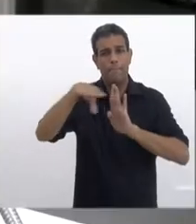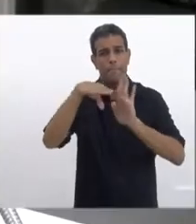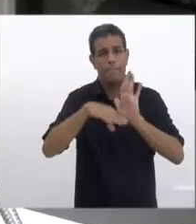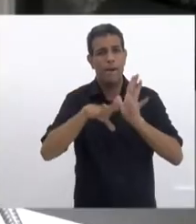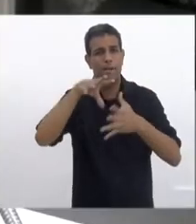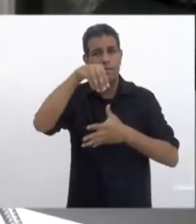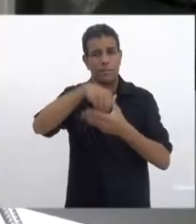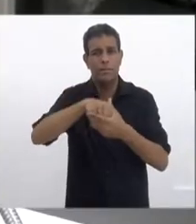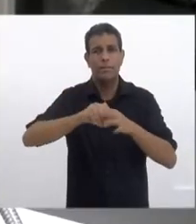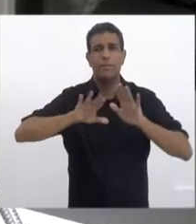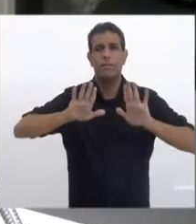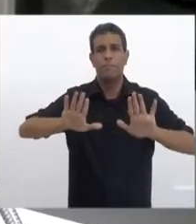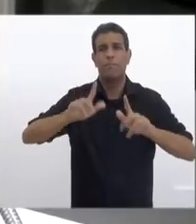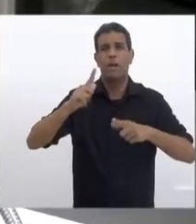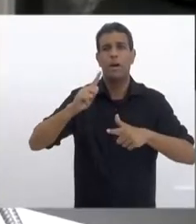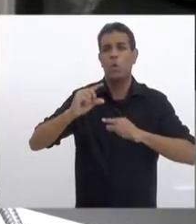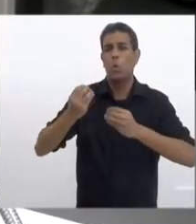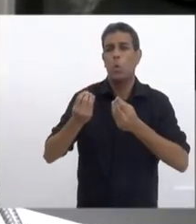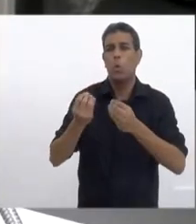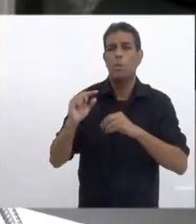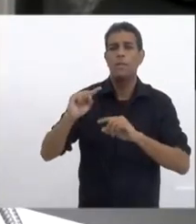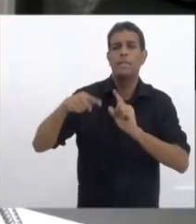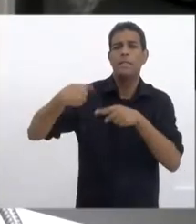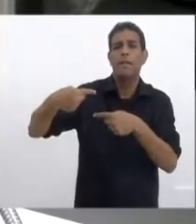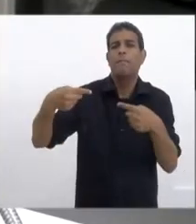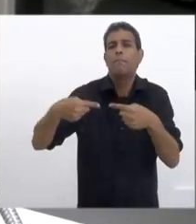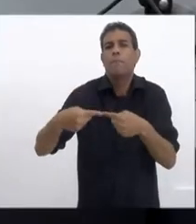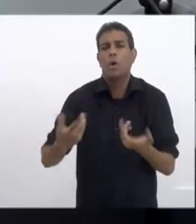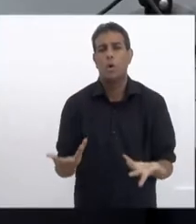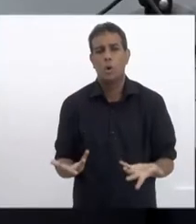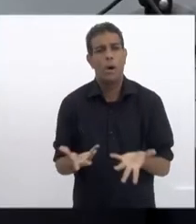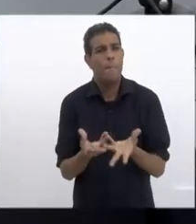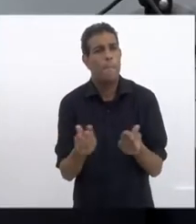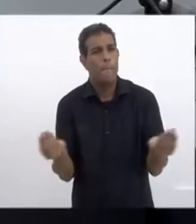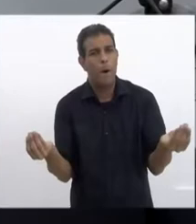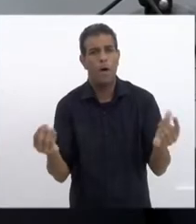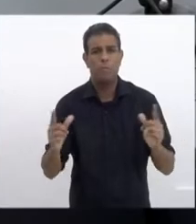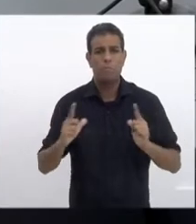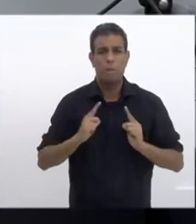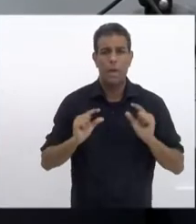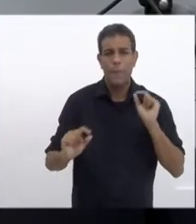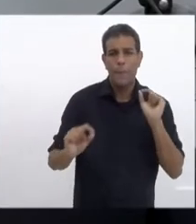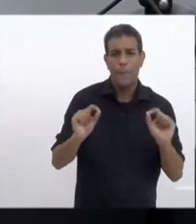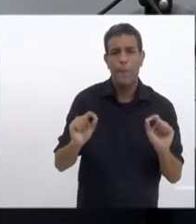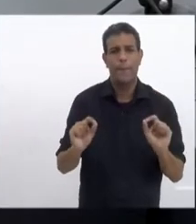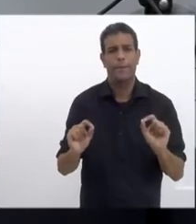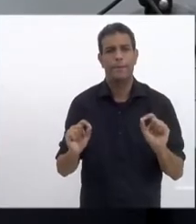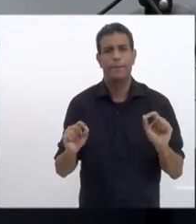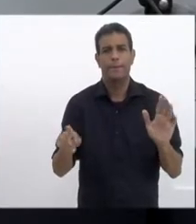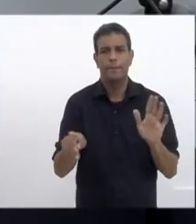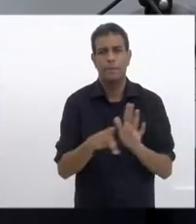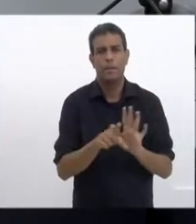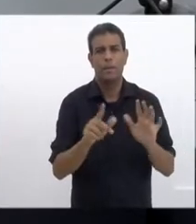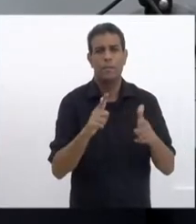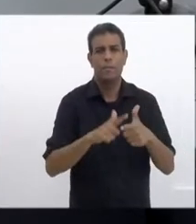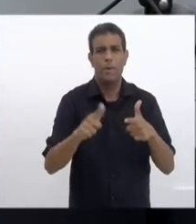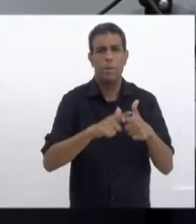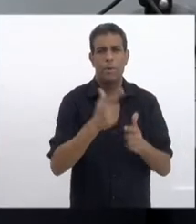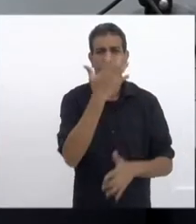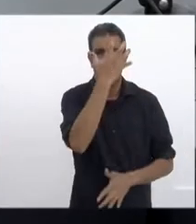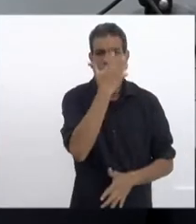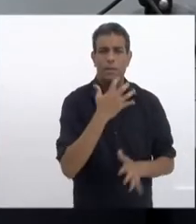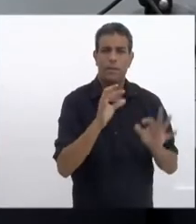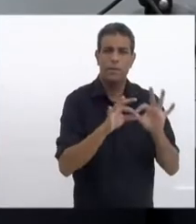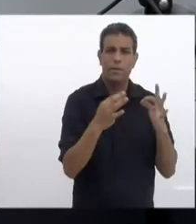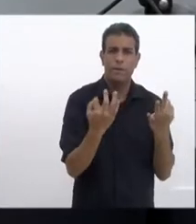e ele depois, ele vai para onde, né? Muitos têm situação, digamos, familiar grave, né, que não conseguiu